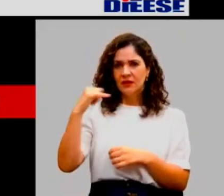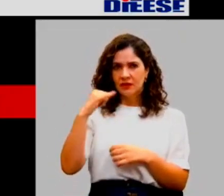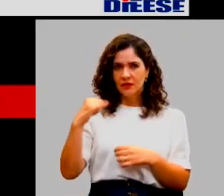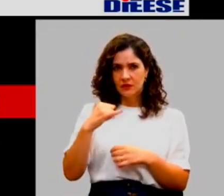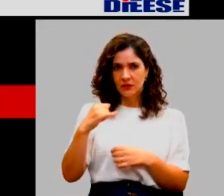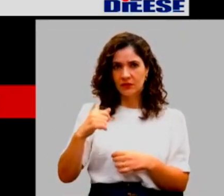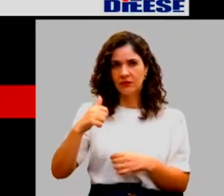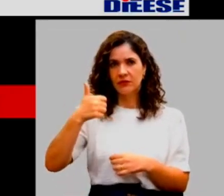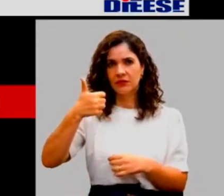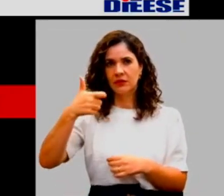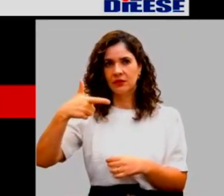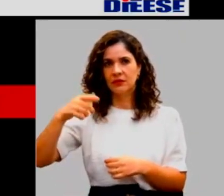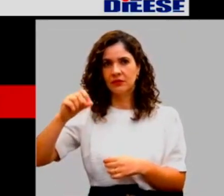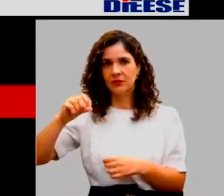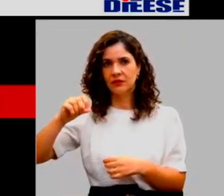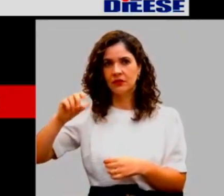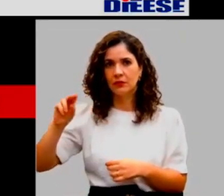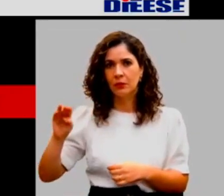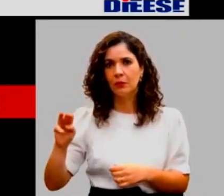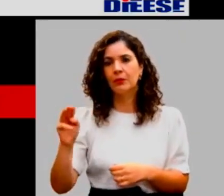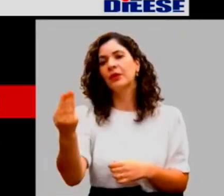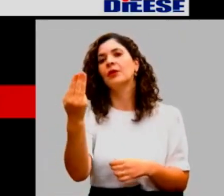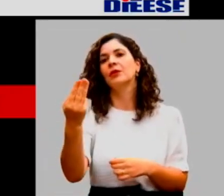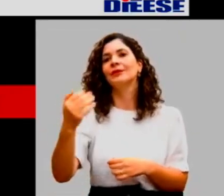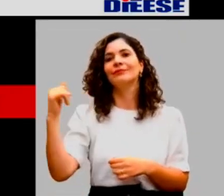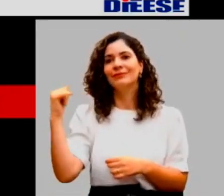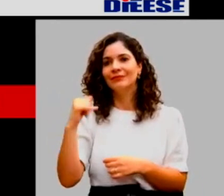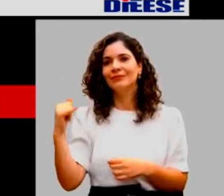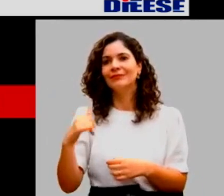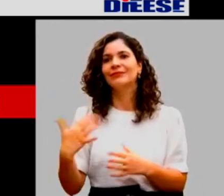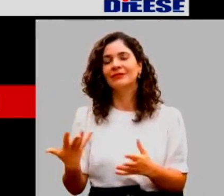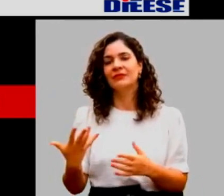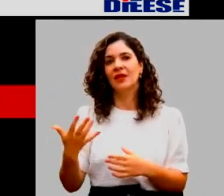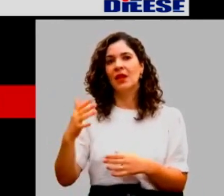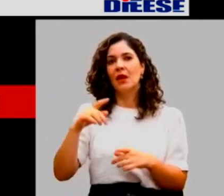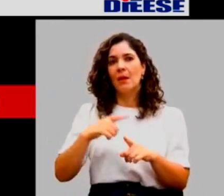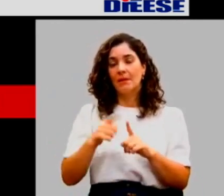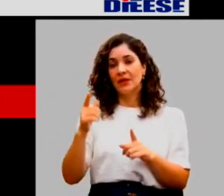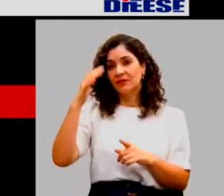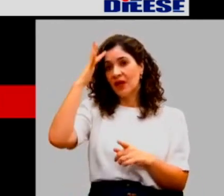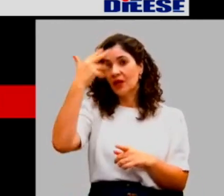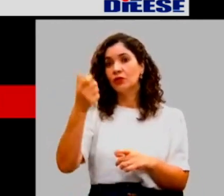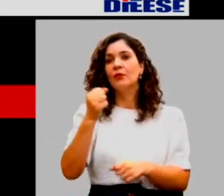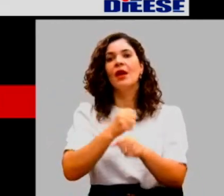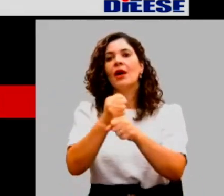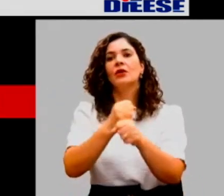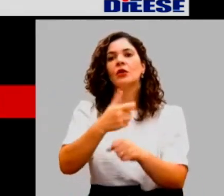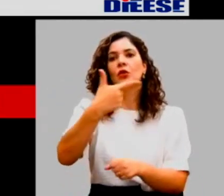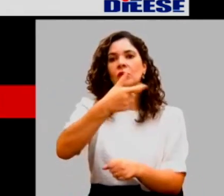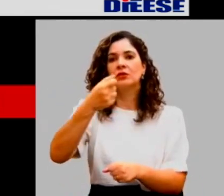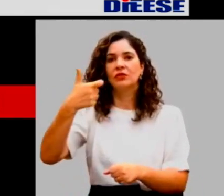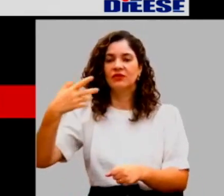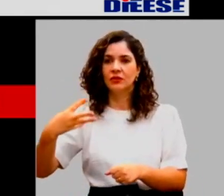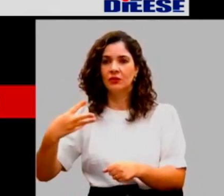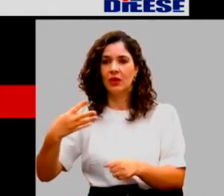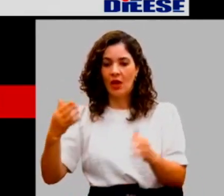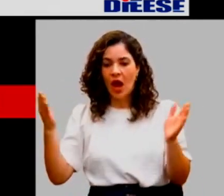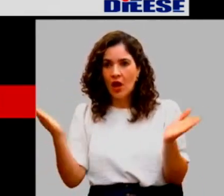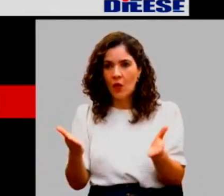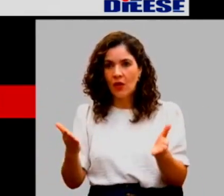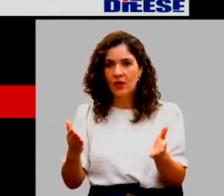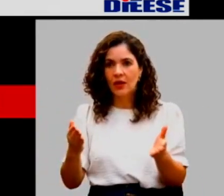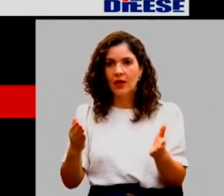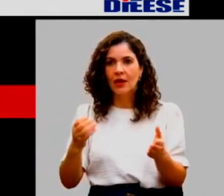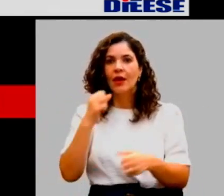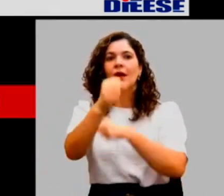118 46 milhões vai ter déficit ainda né vai resolver só em 2024 não vai resolver pra frente né então uma